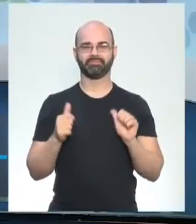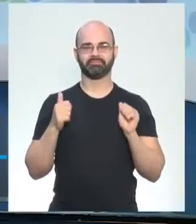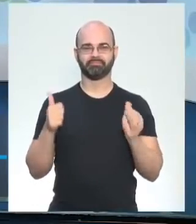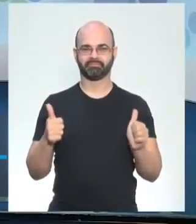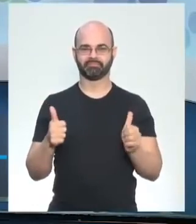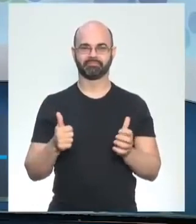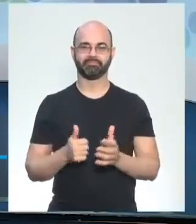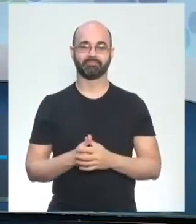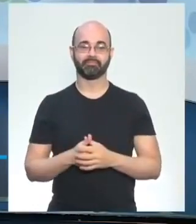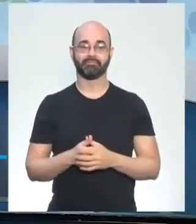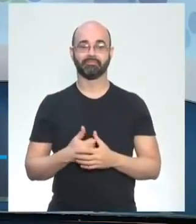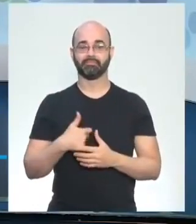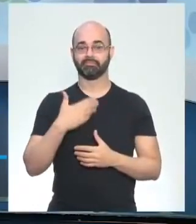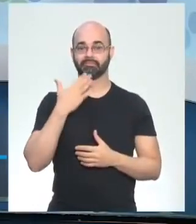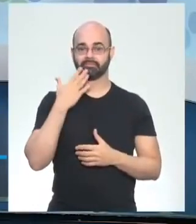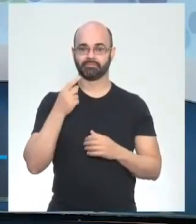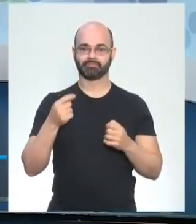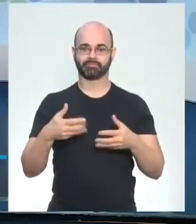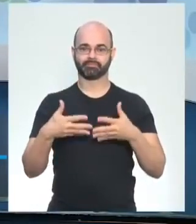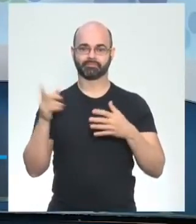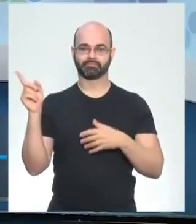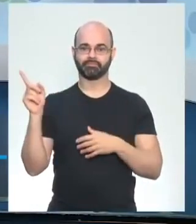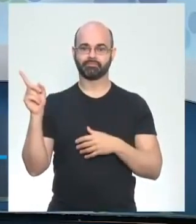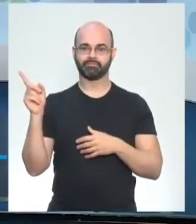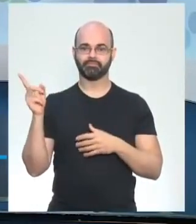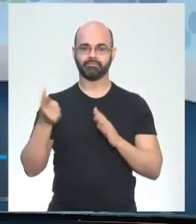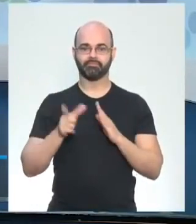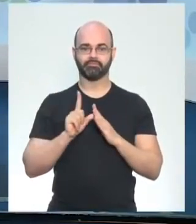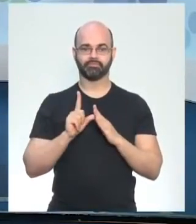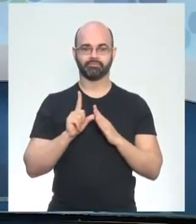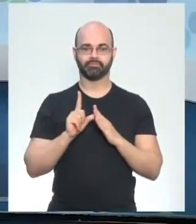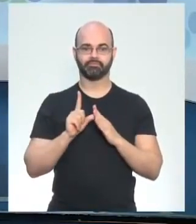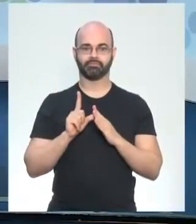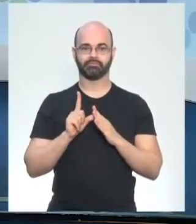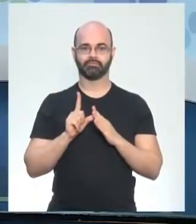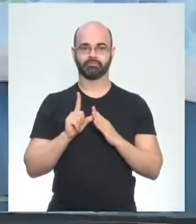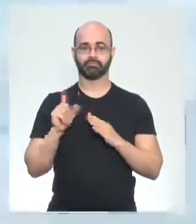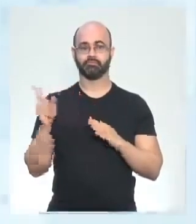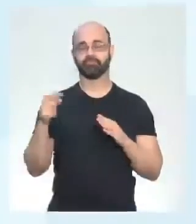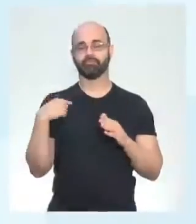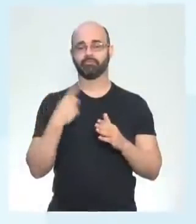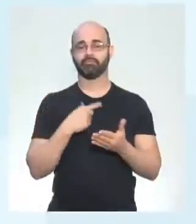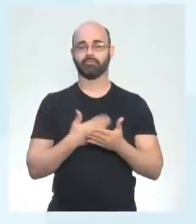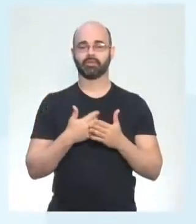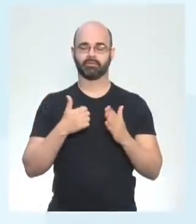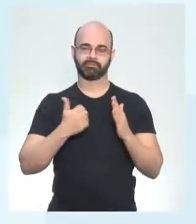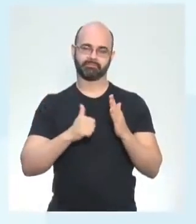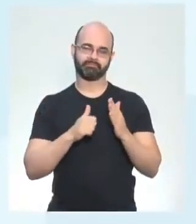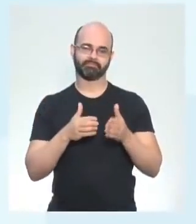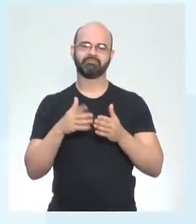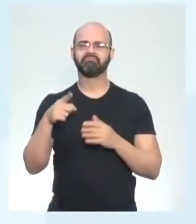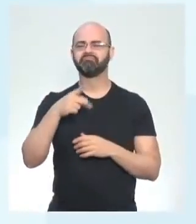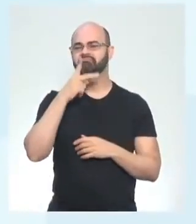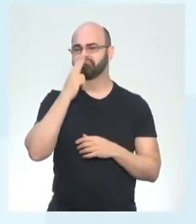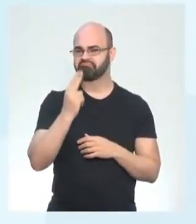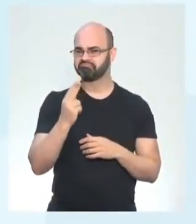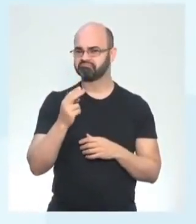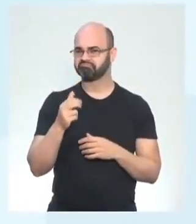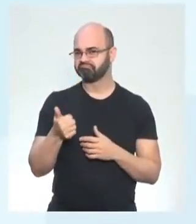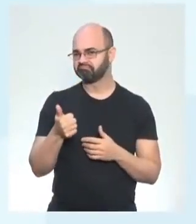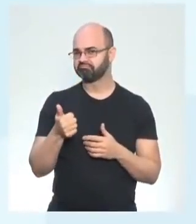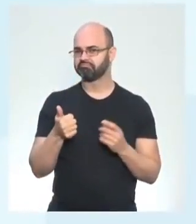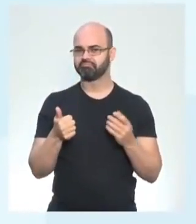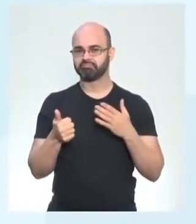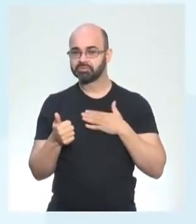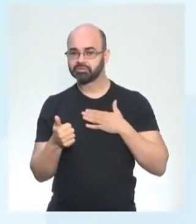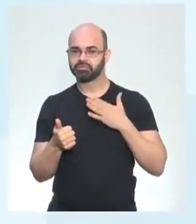muito bom. Vou pedir, então, pode subir na telinha para eles antes, só colocando. Avaliem nossa aula lá, coloca lá o que vocês acharam. Gostaram